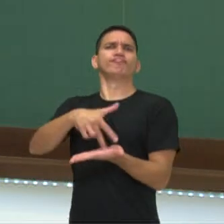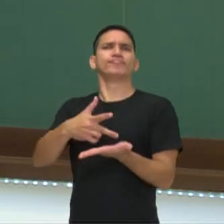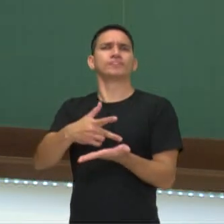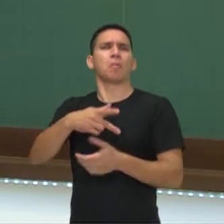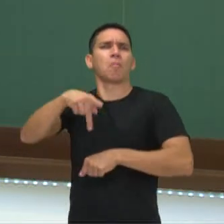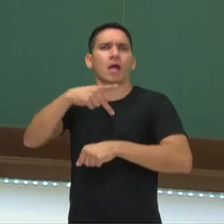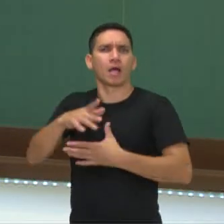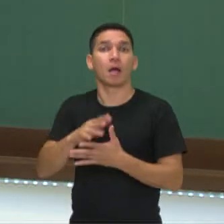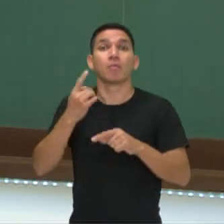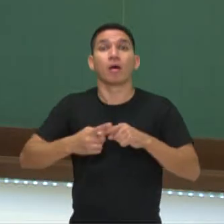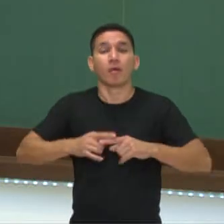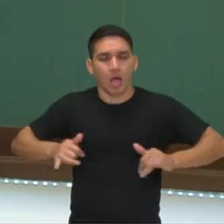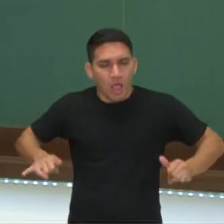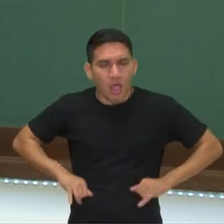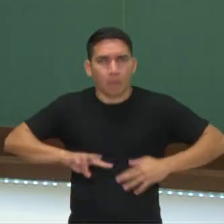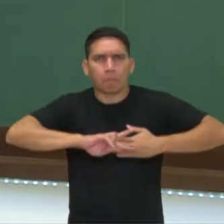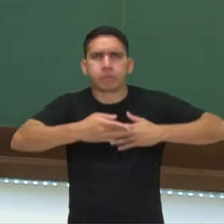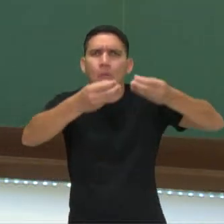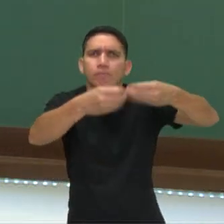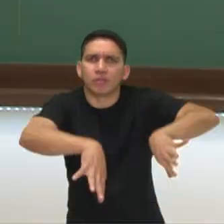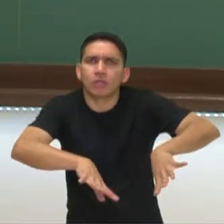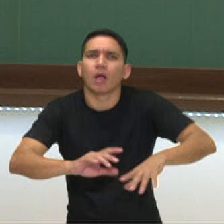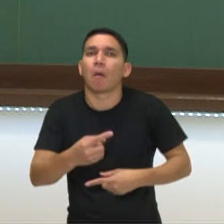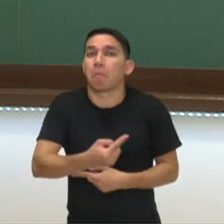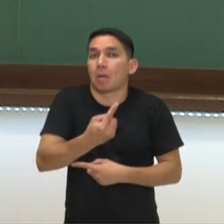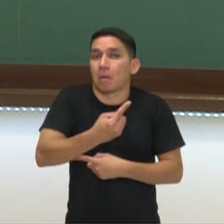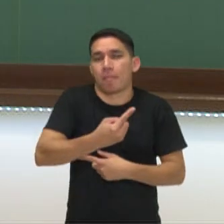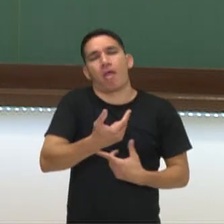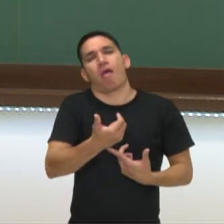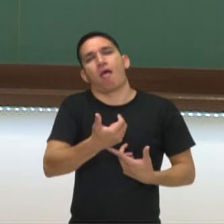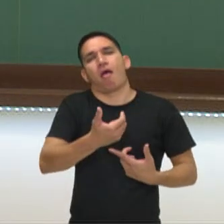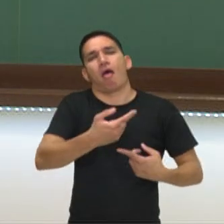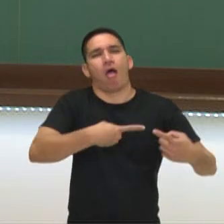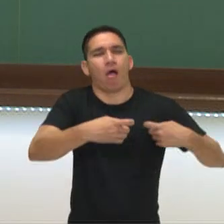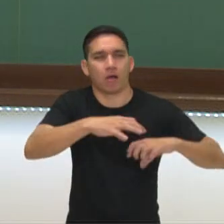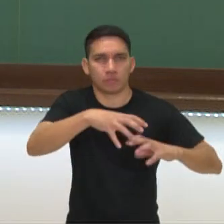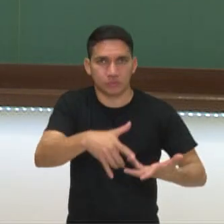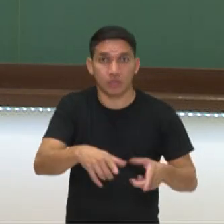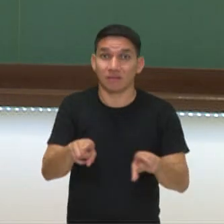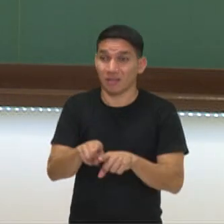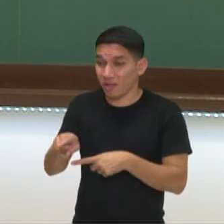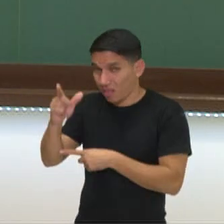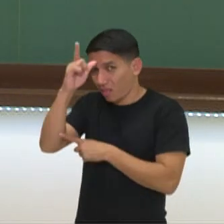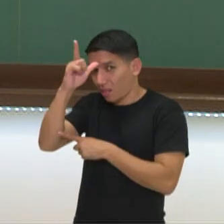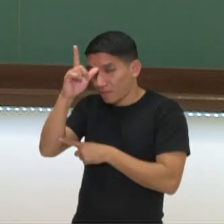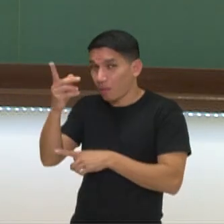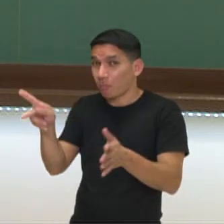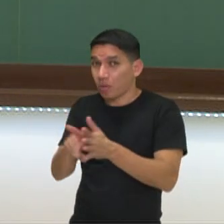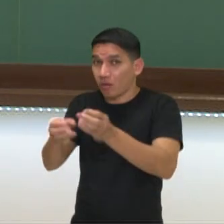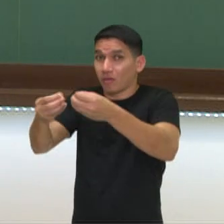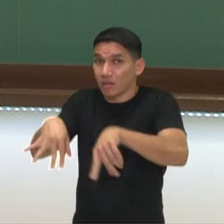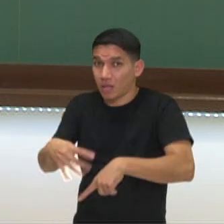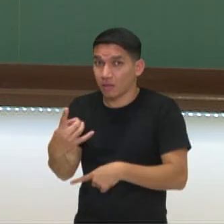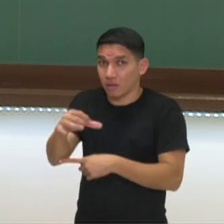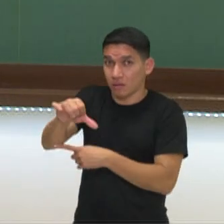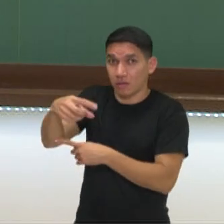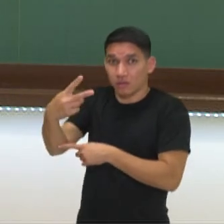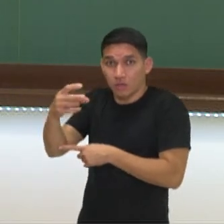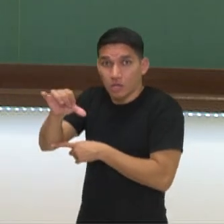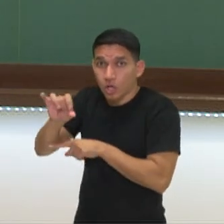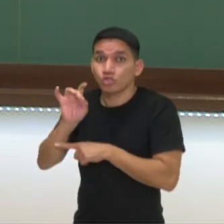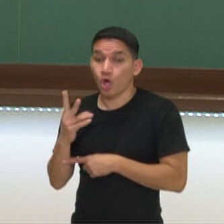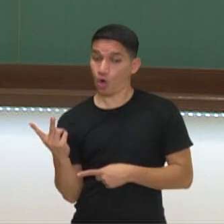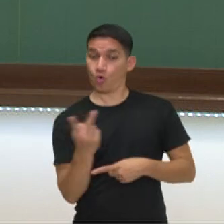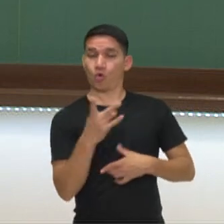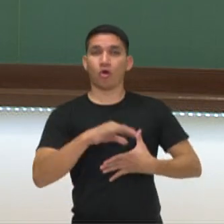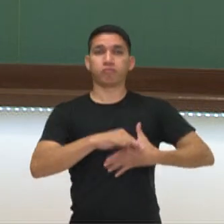com o fim da Primeira Guerra Mundial. E no caso da Alemanha ainda, sofreu com a crise de 1929. Então, somente eles seriam